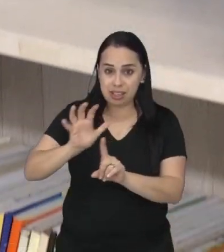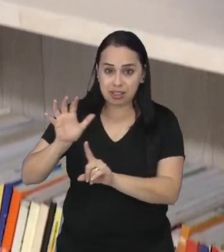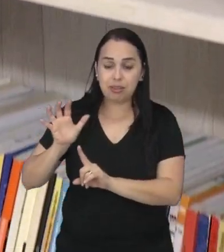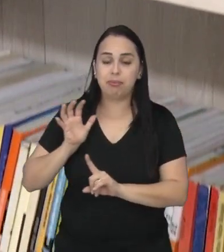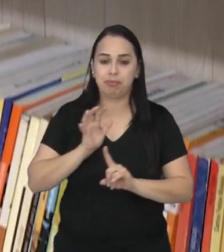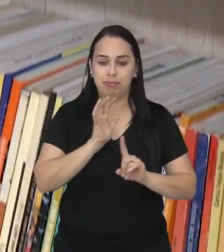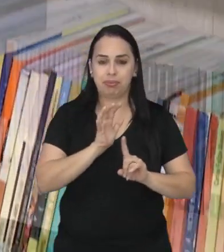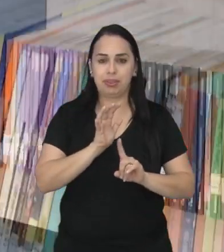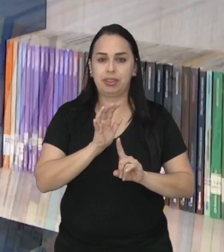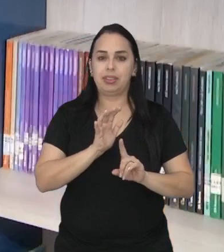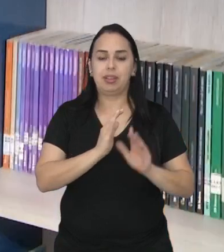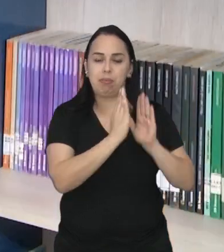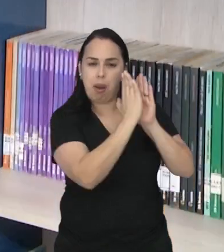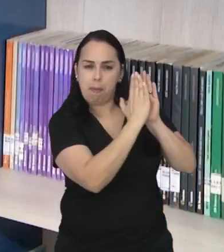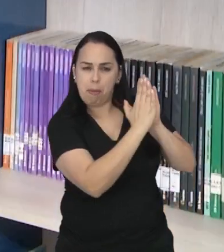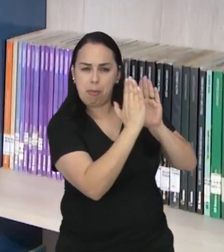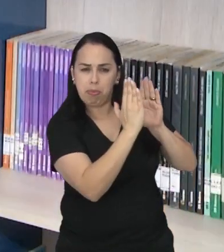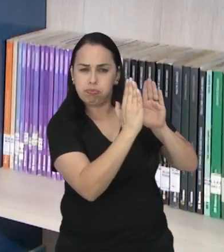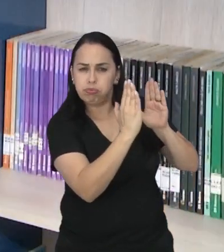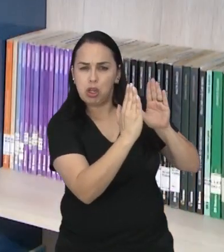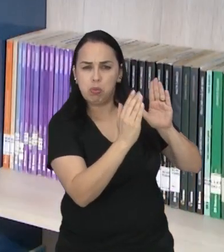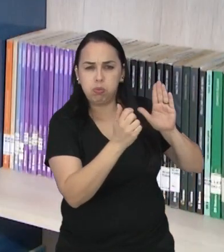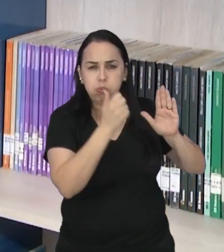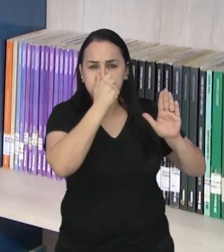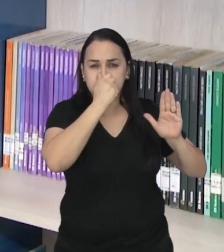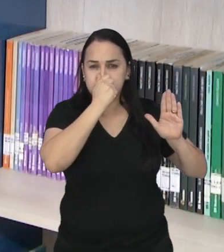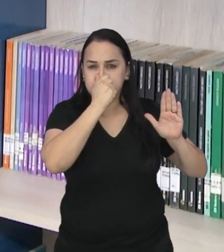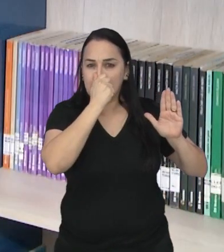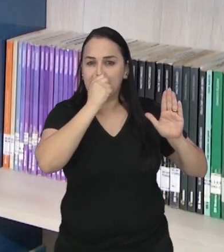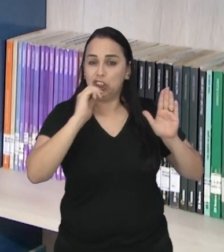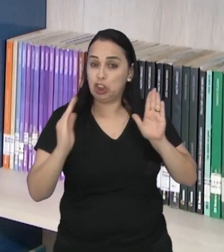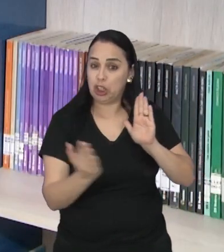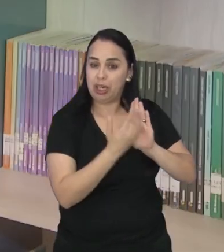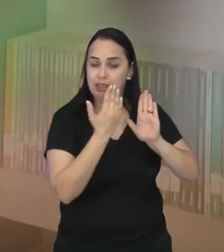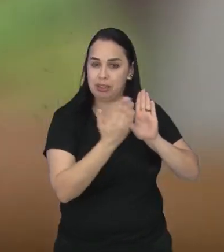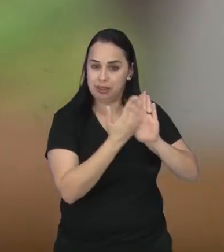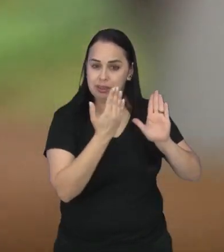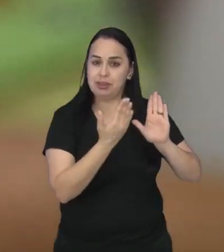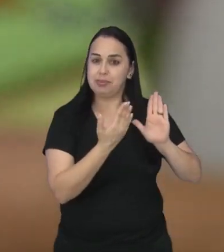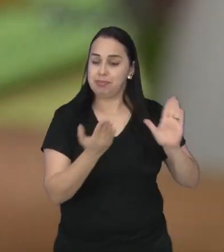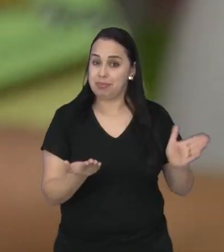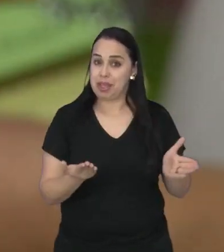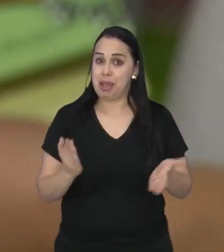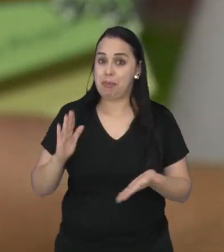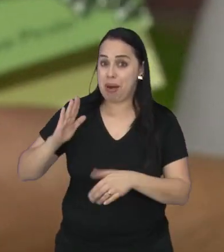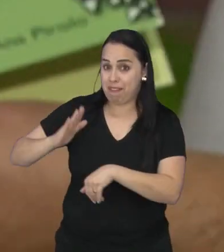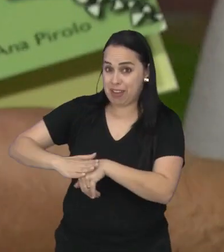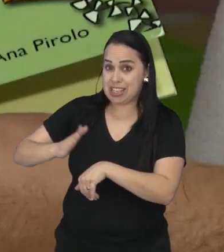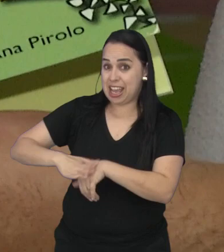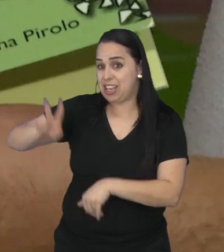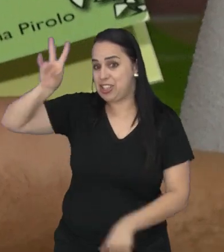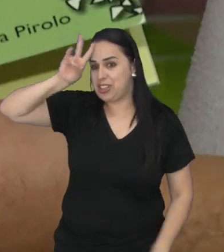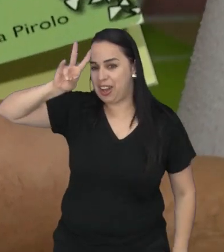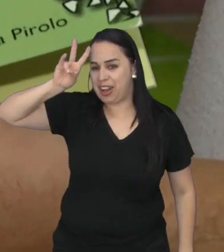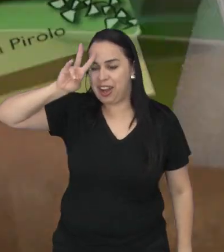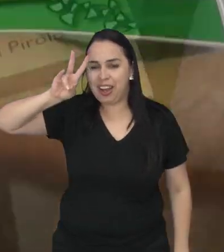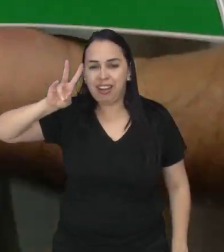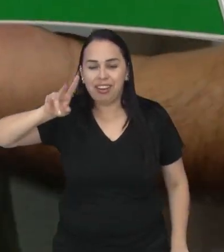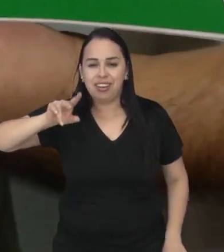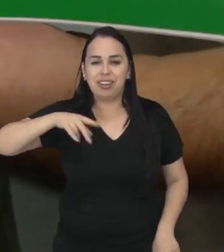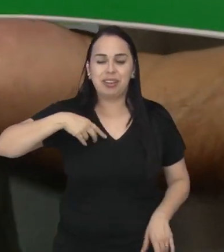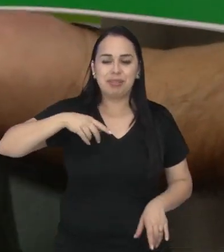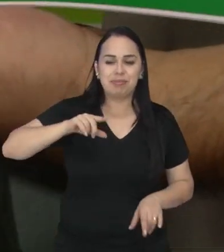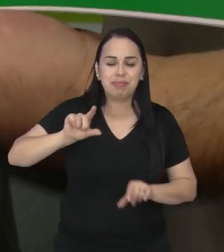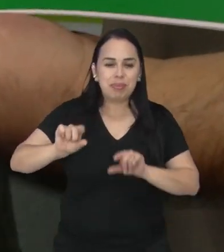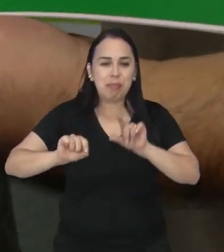nos estudantes, essa prateleira sempre fica assim, lotada. E os responsáveis por produzir essas histórias